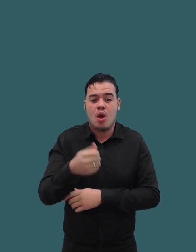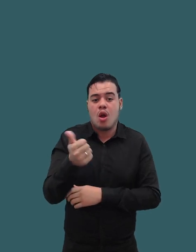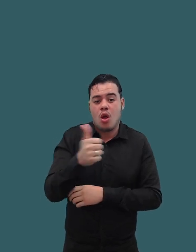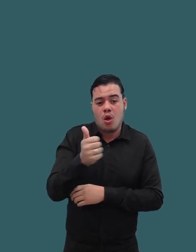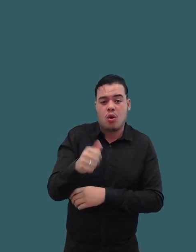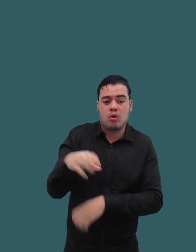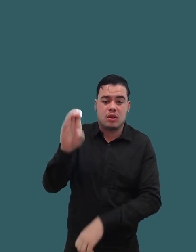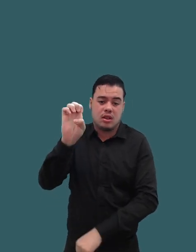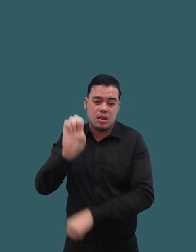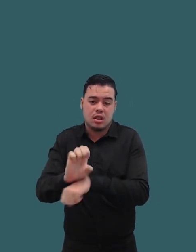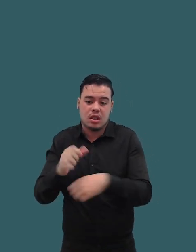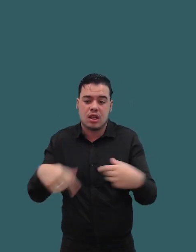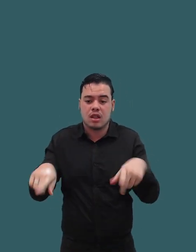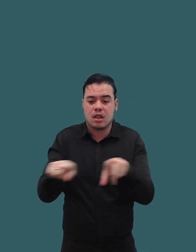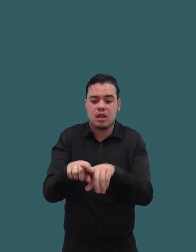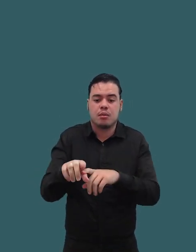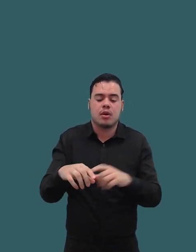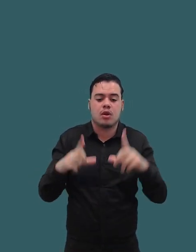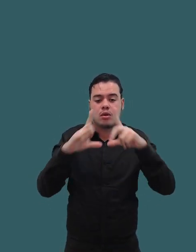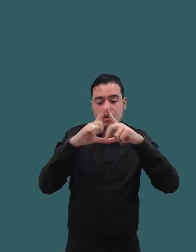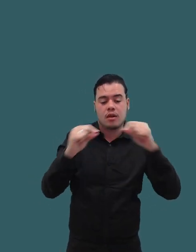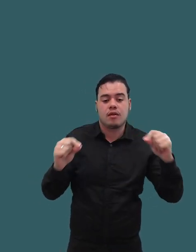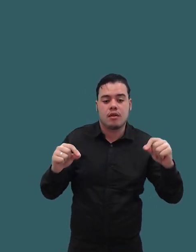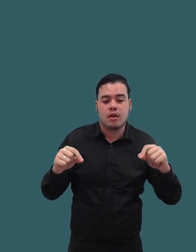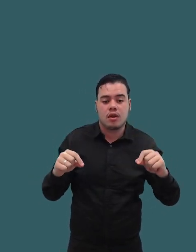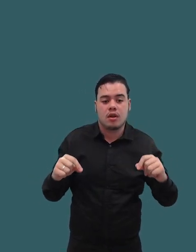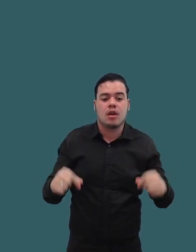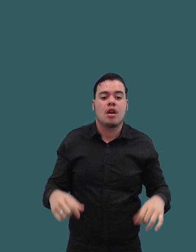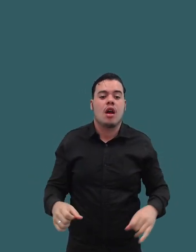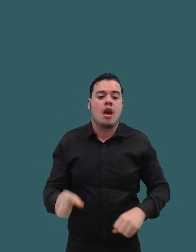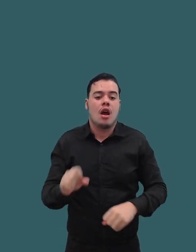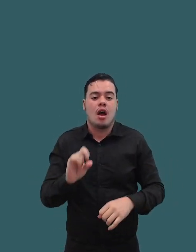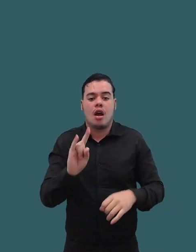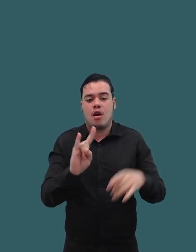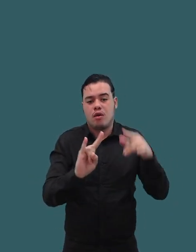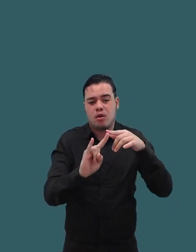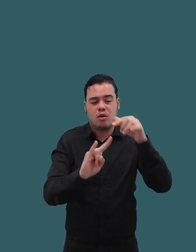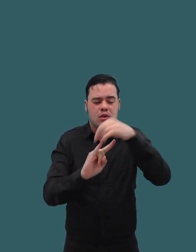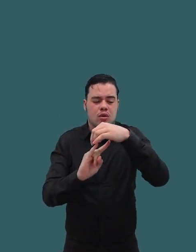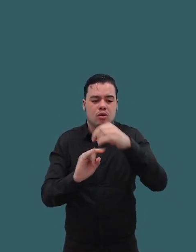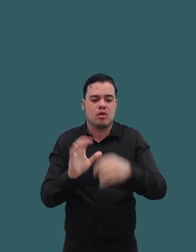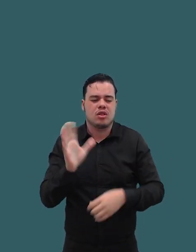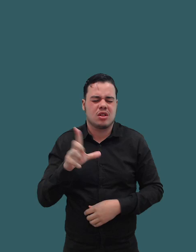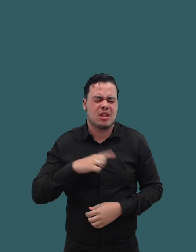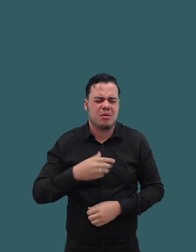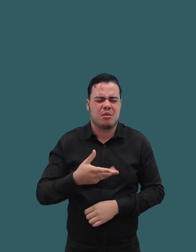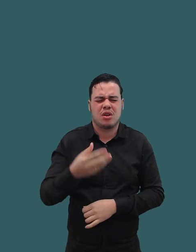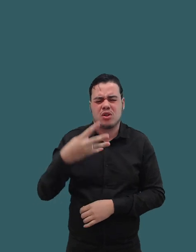e no Distrito Federal, e a nossa unidade aqui já tem para mais de 40 anos,